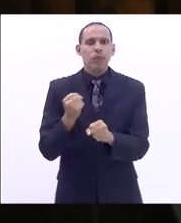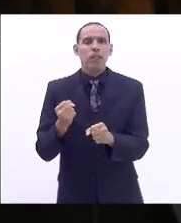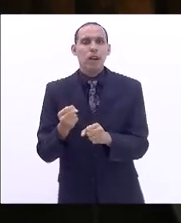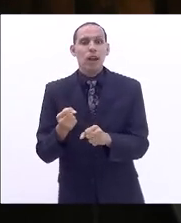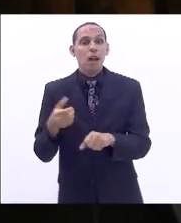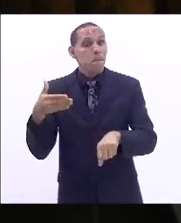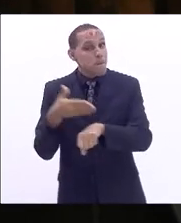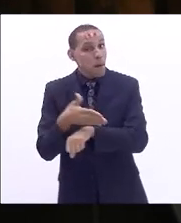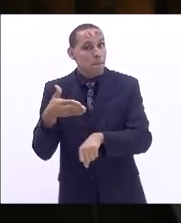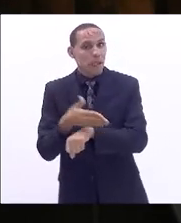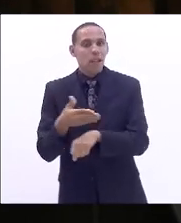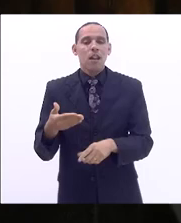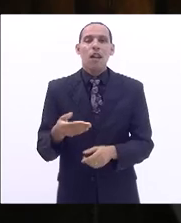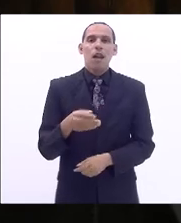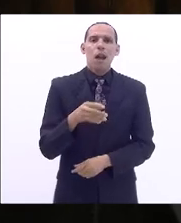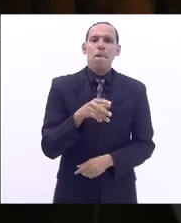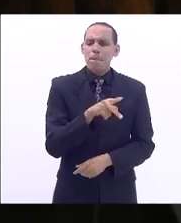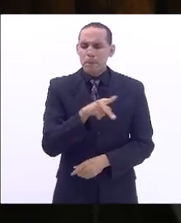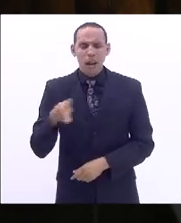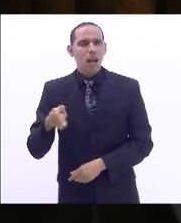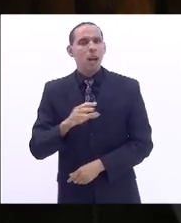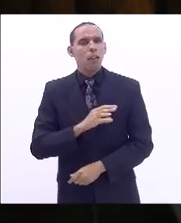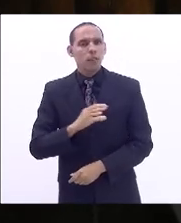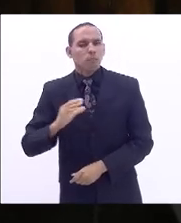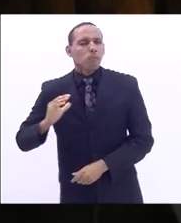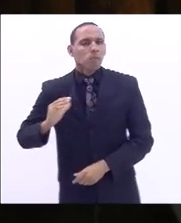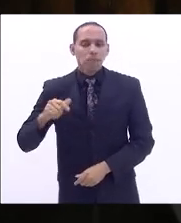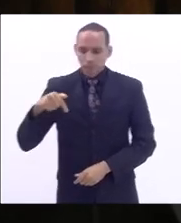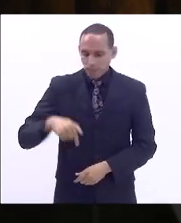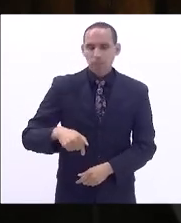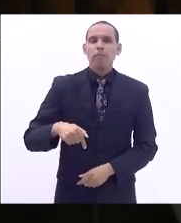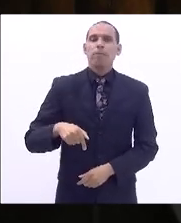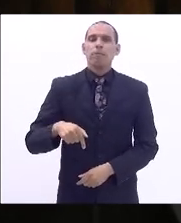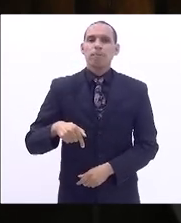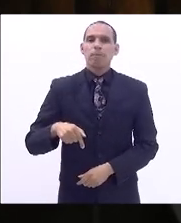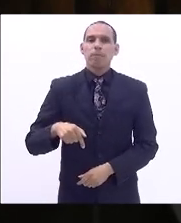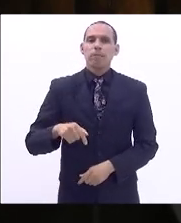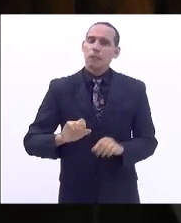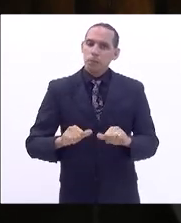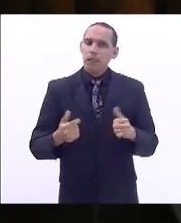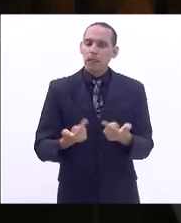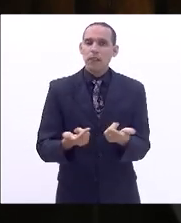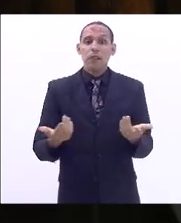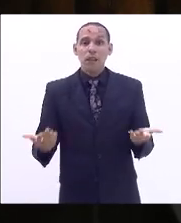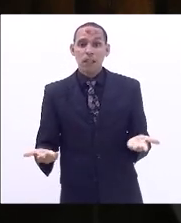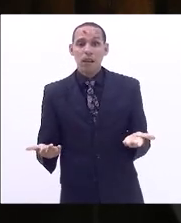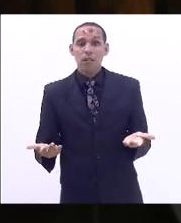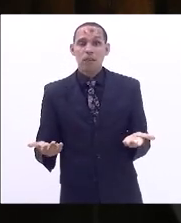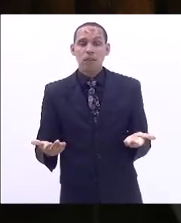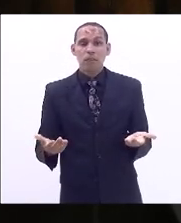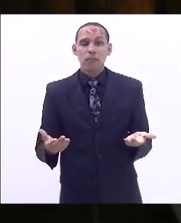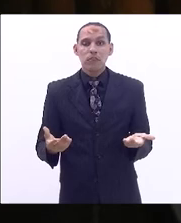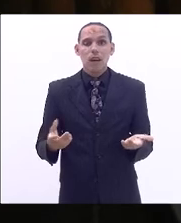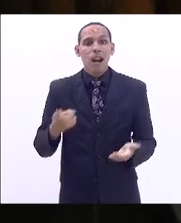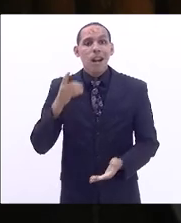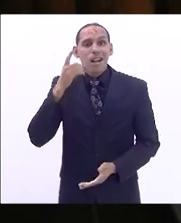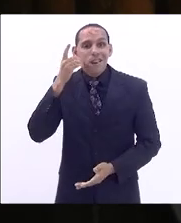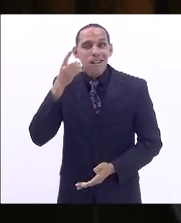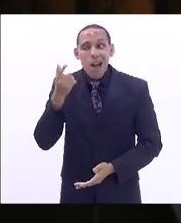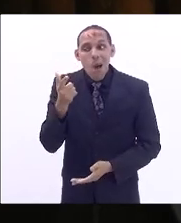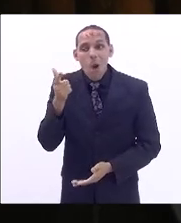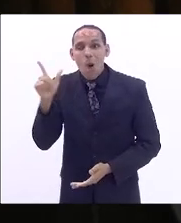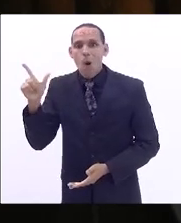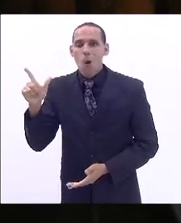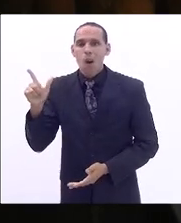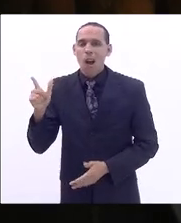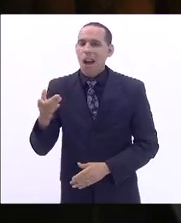participa e presidir comissões importantes nessa casa então a deselegância da deputada sua colega